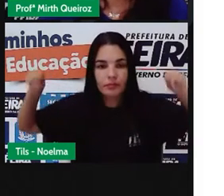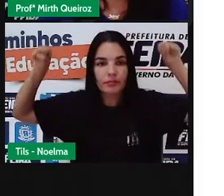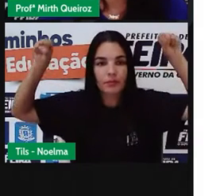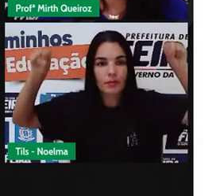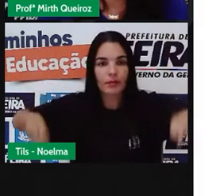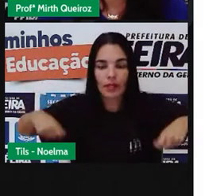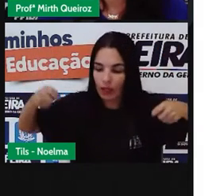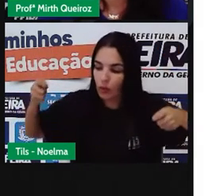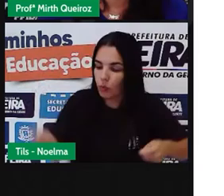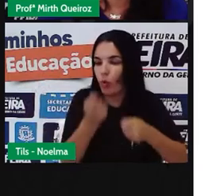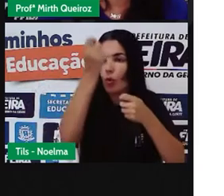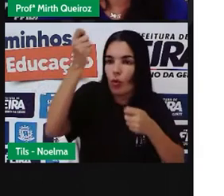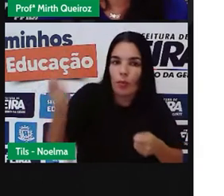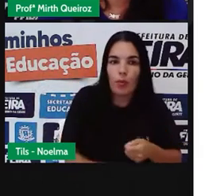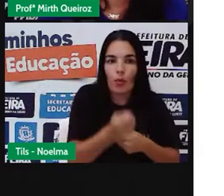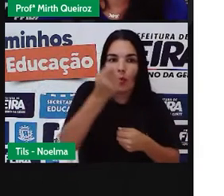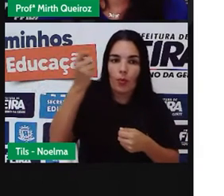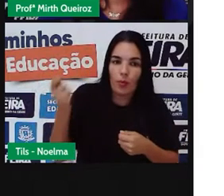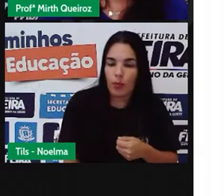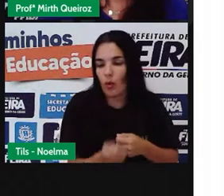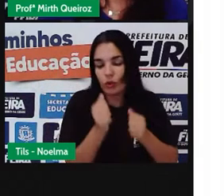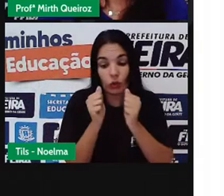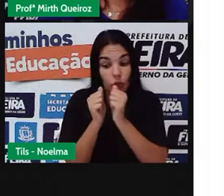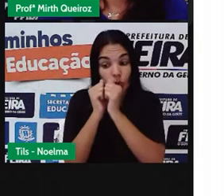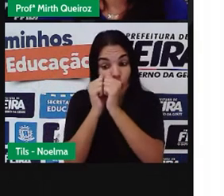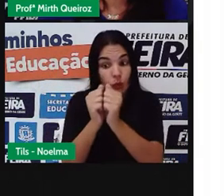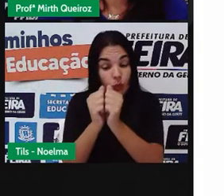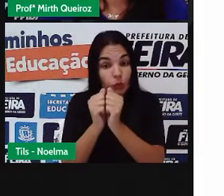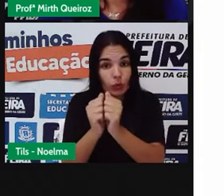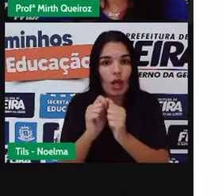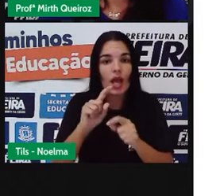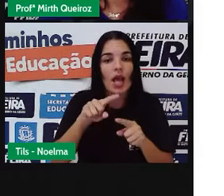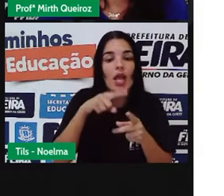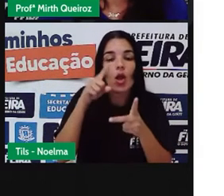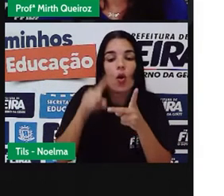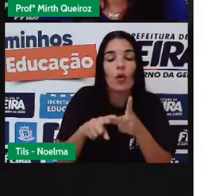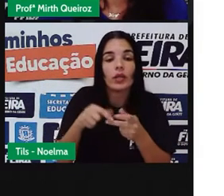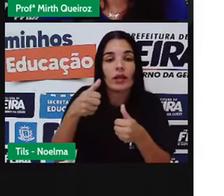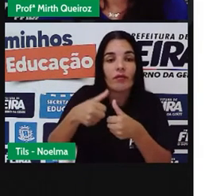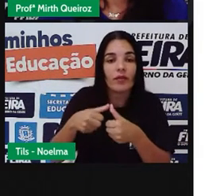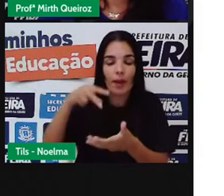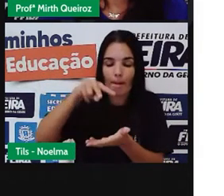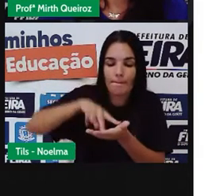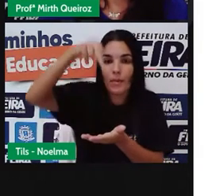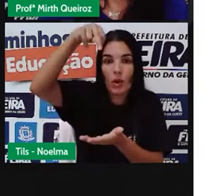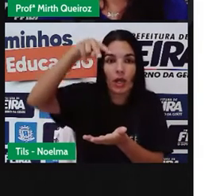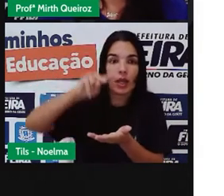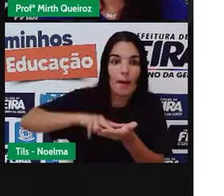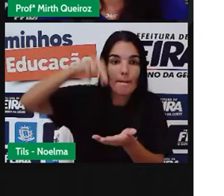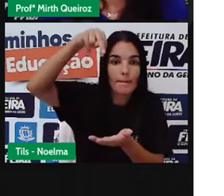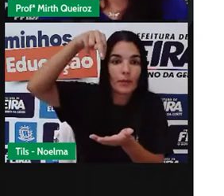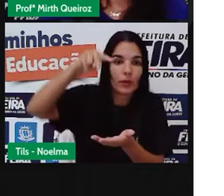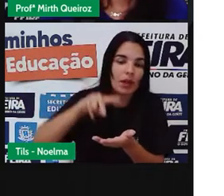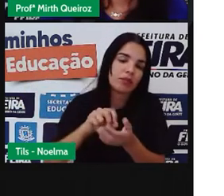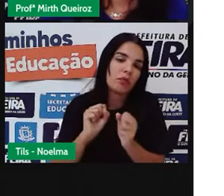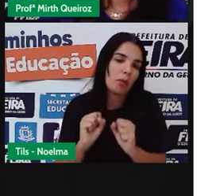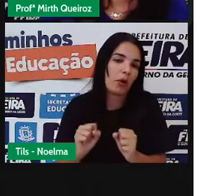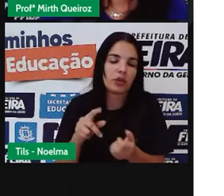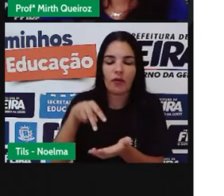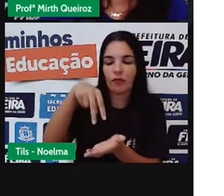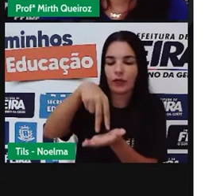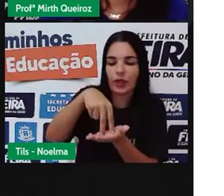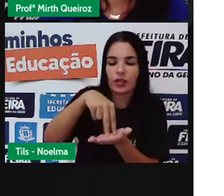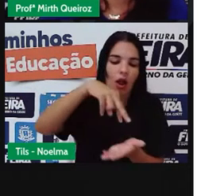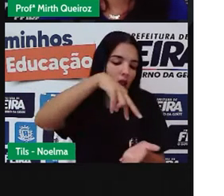sincronia, ao mesmo tempo ali Outra fica no meio e pode pular a corda de frente ou de